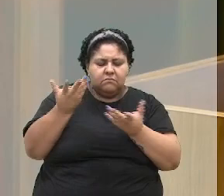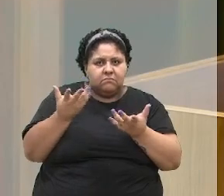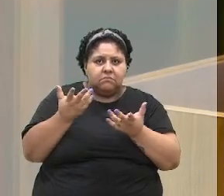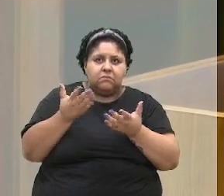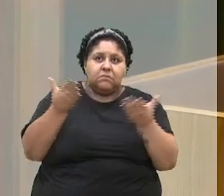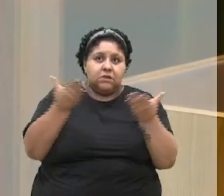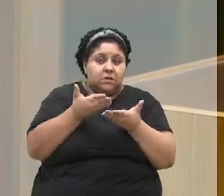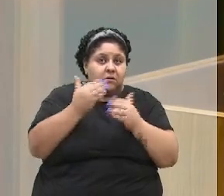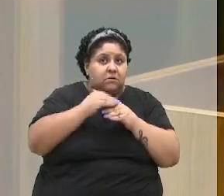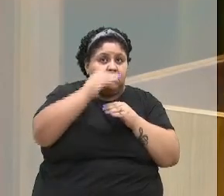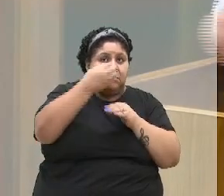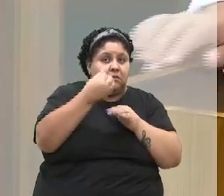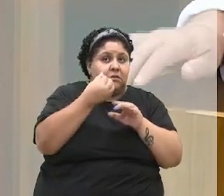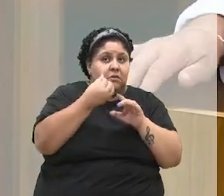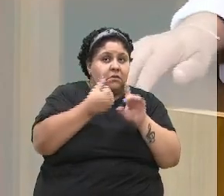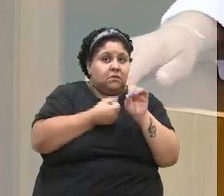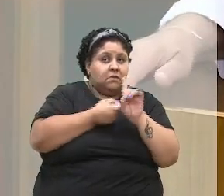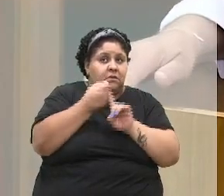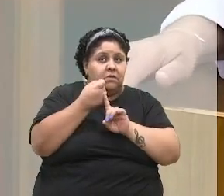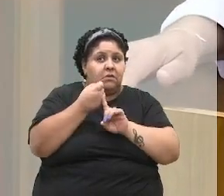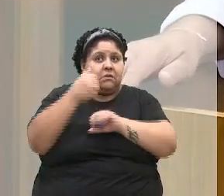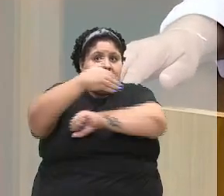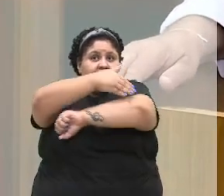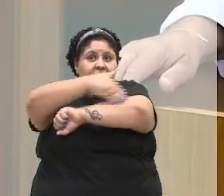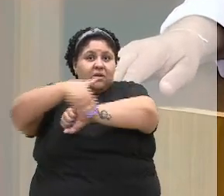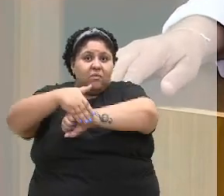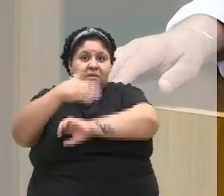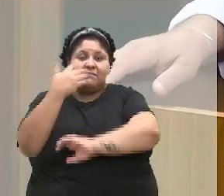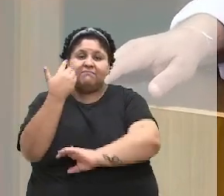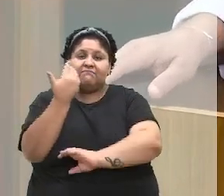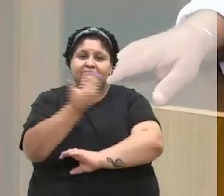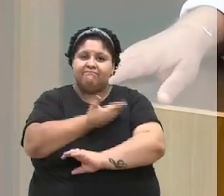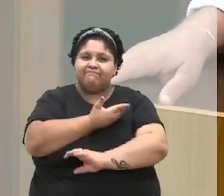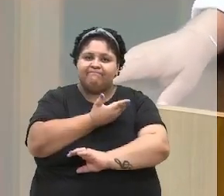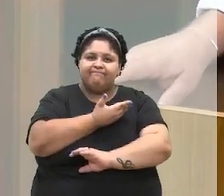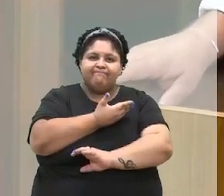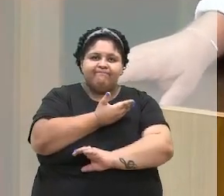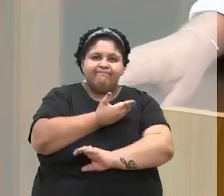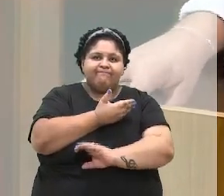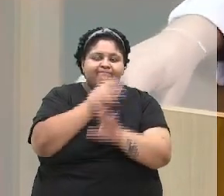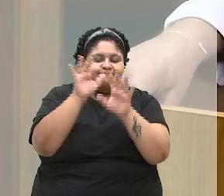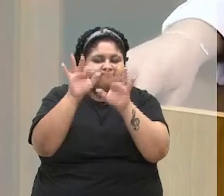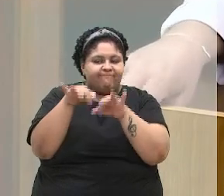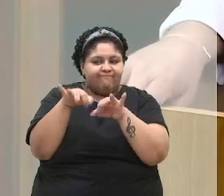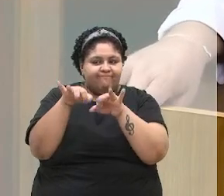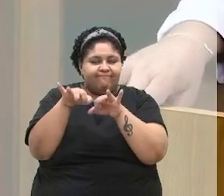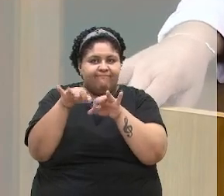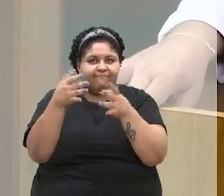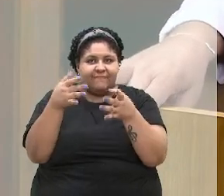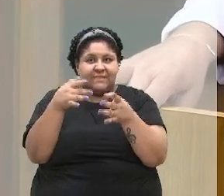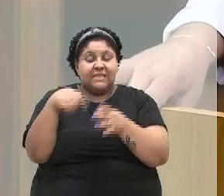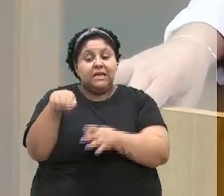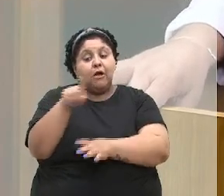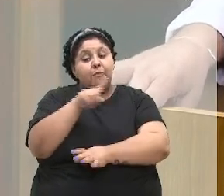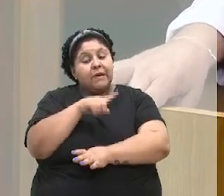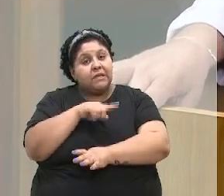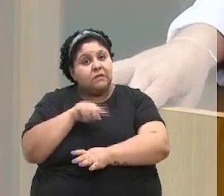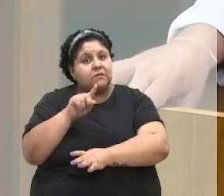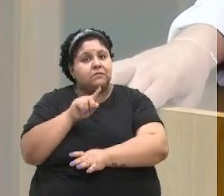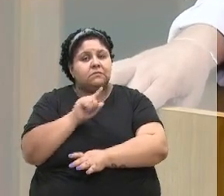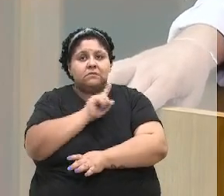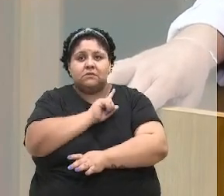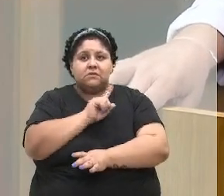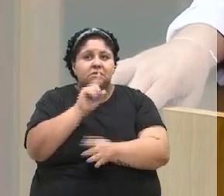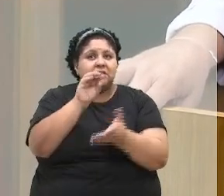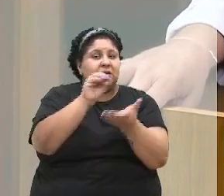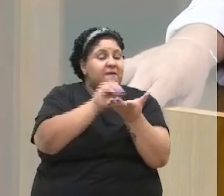Agora 6 meses já está fazendo e a rua está assim. Está assim. Então isso aí, para nós, e não é falta